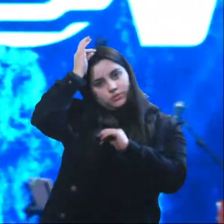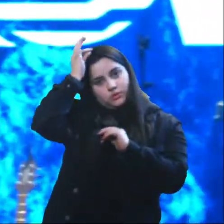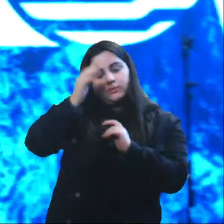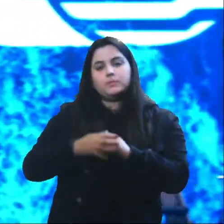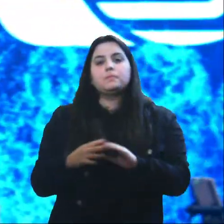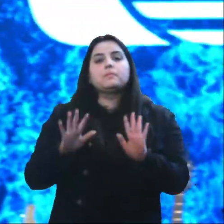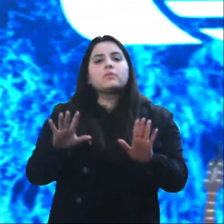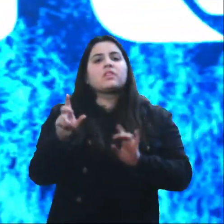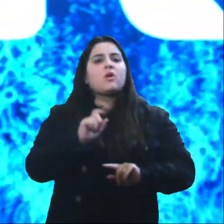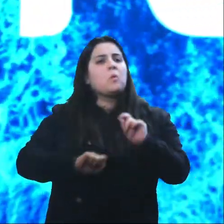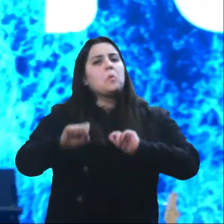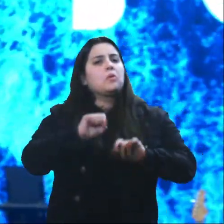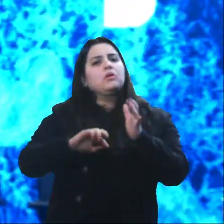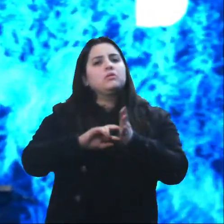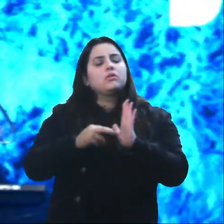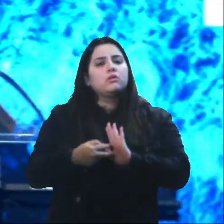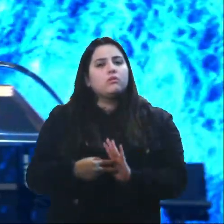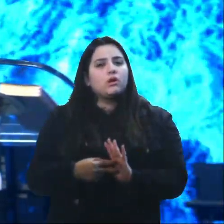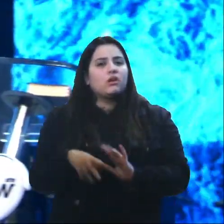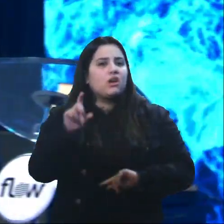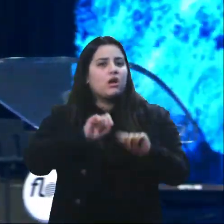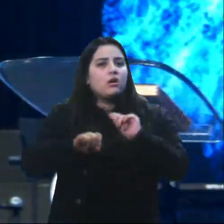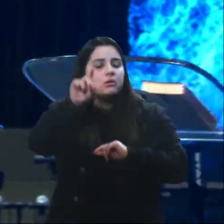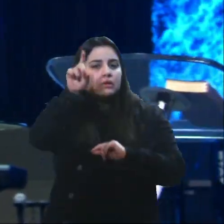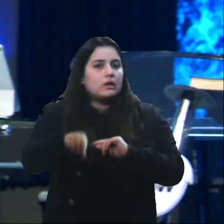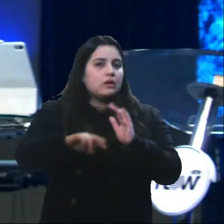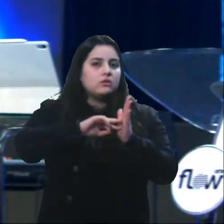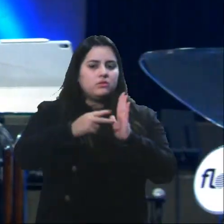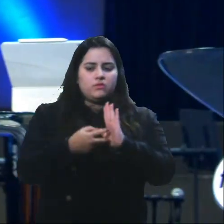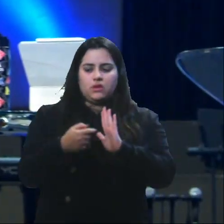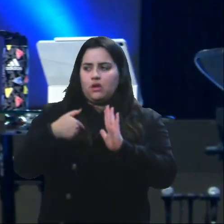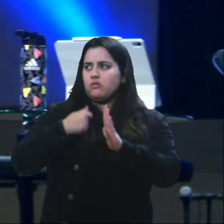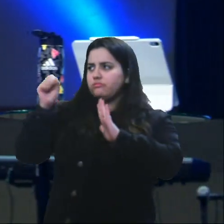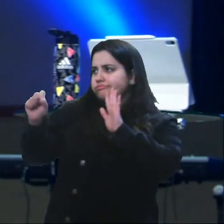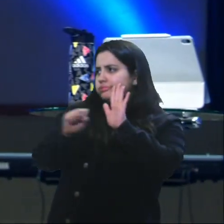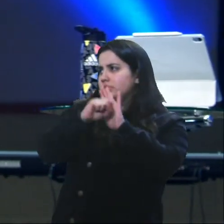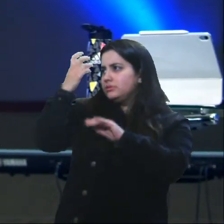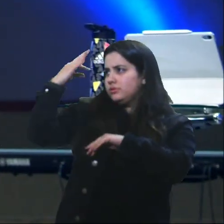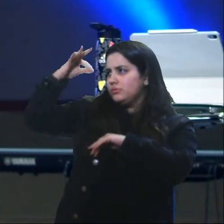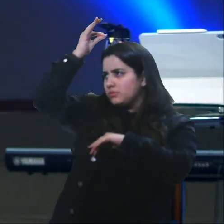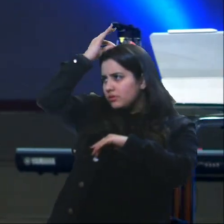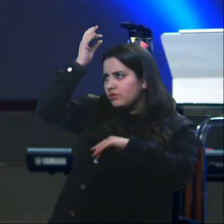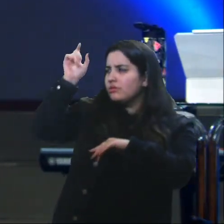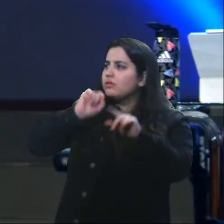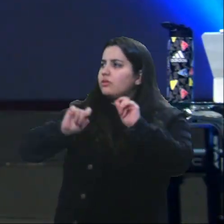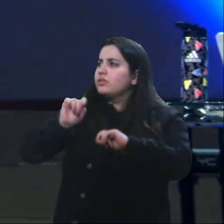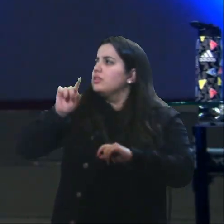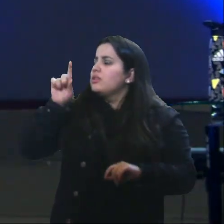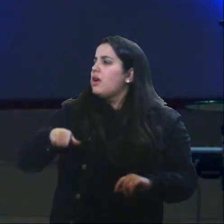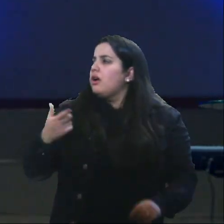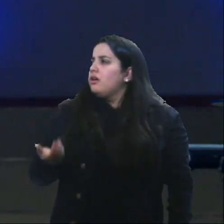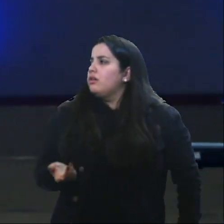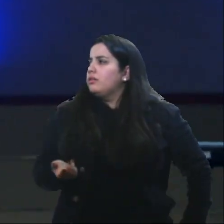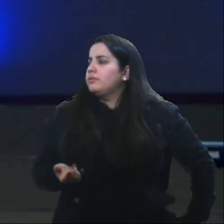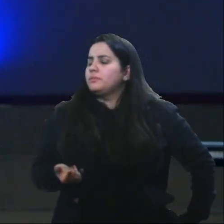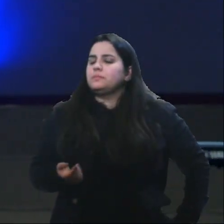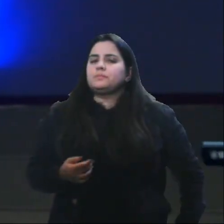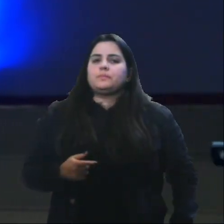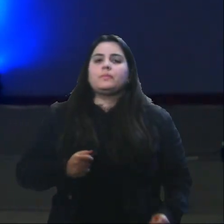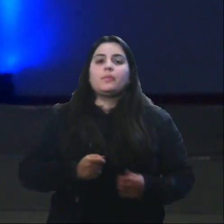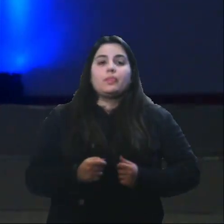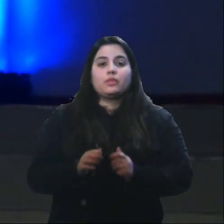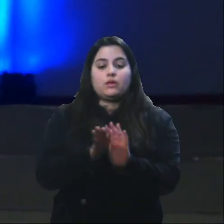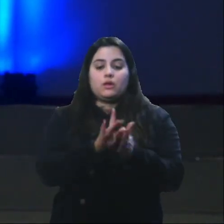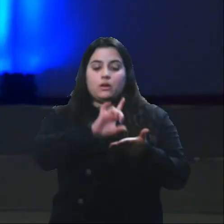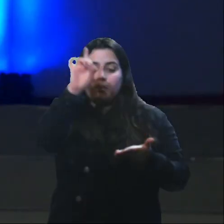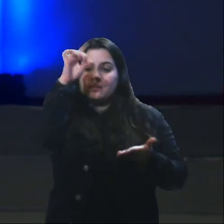significa? O que significa ser batizado no Espírito Santo? A Bíblia diz que quando uma pessoa crê que Jesus